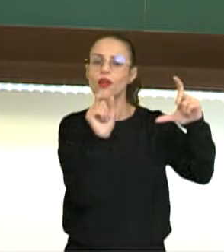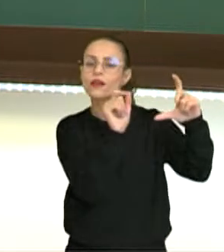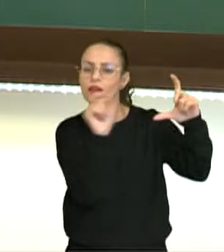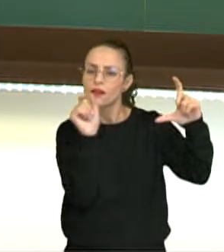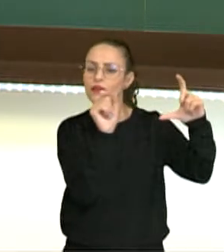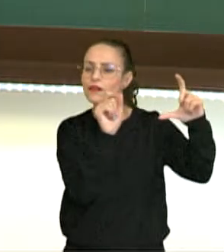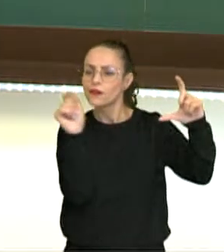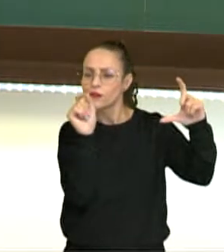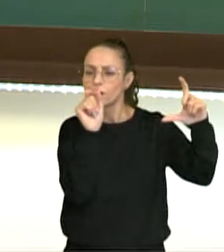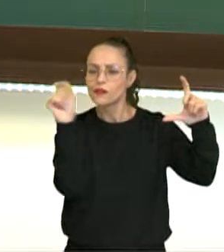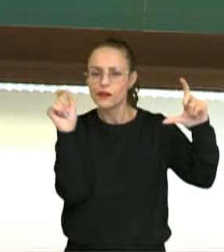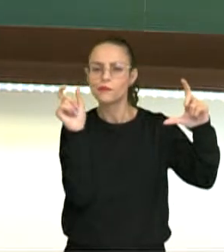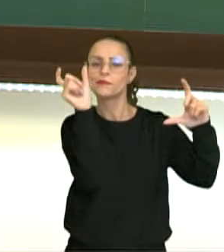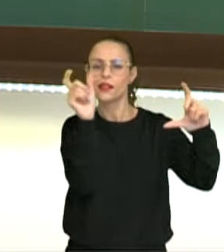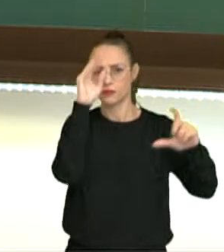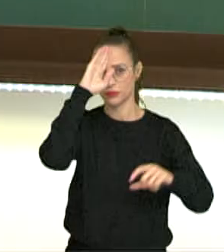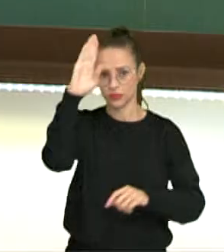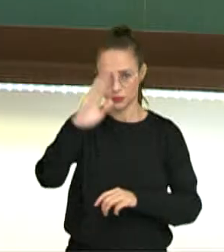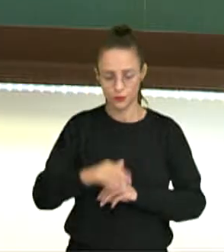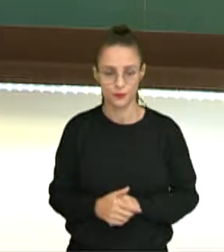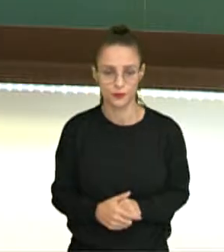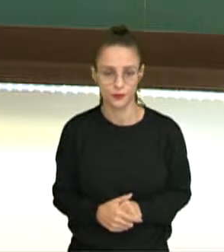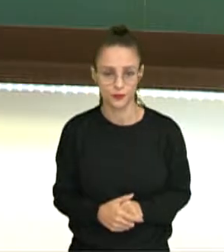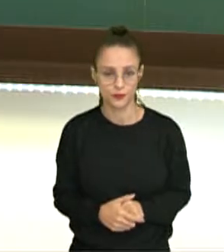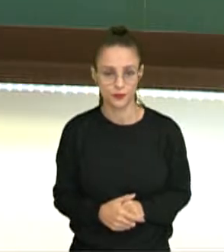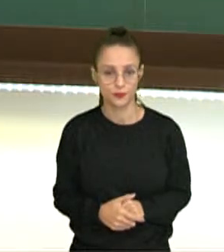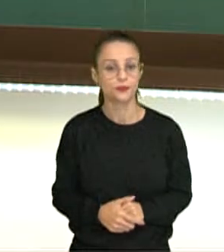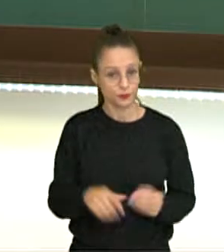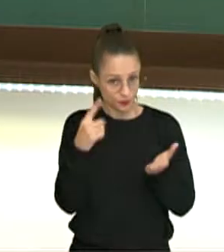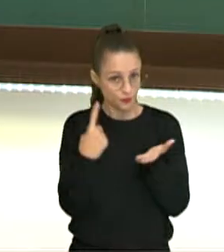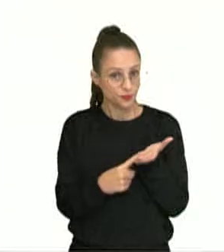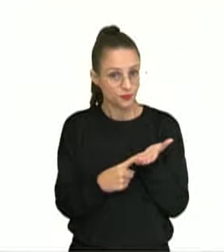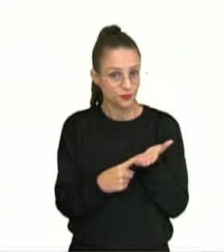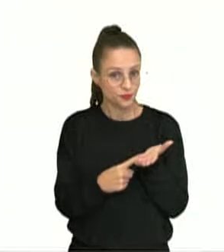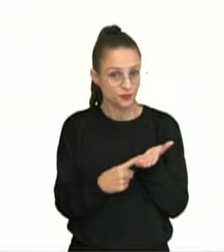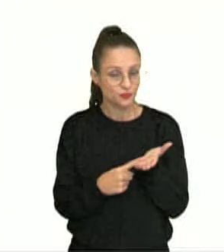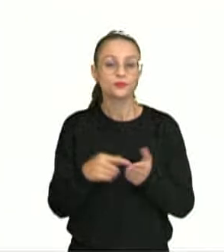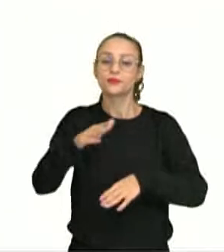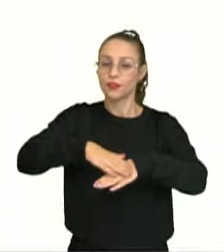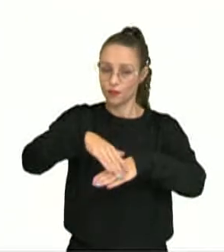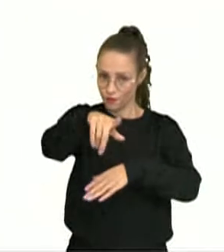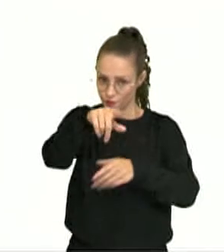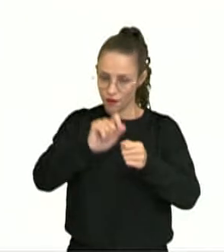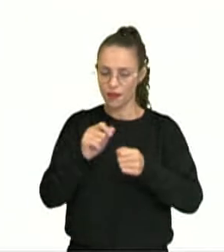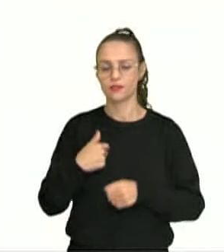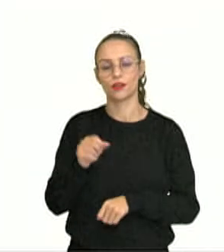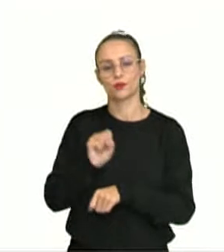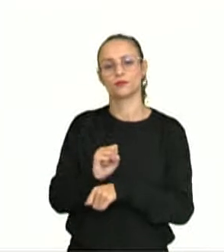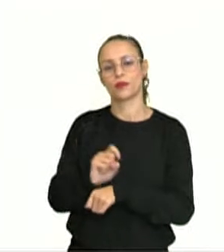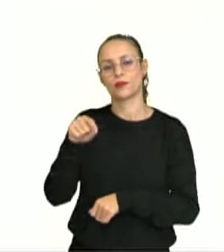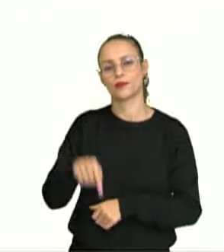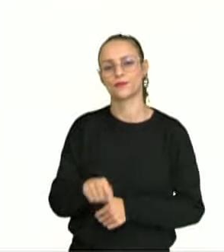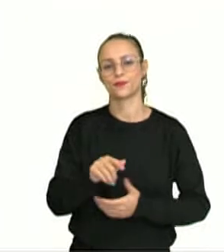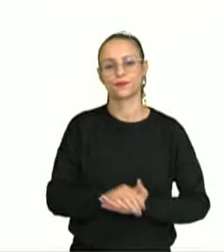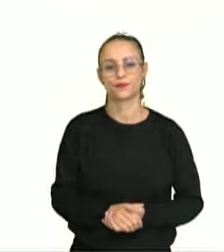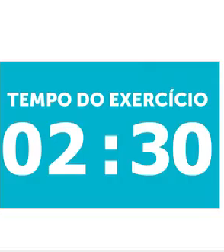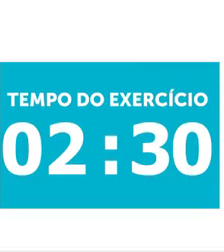sublinhando, achar as palavras-chave. Combinado? Faz aí, que eu te aguardo daqui.